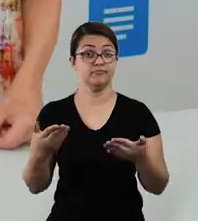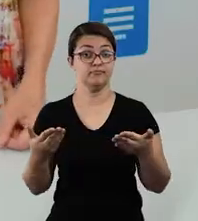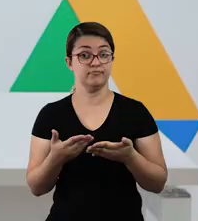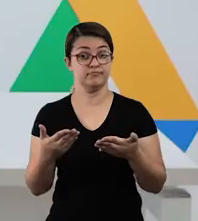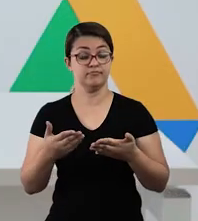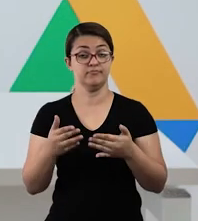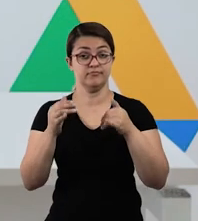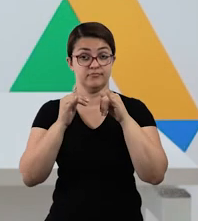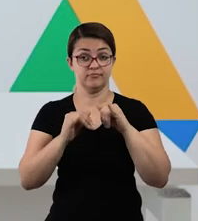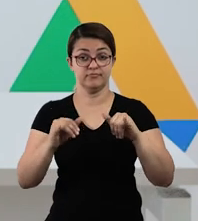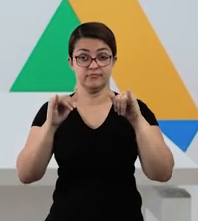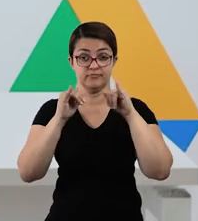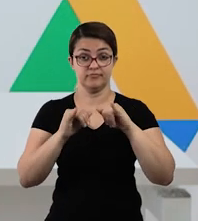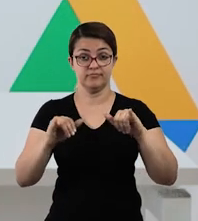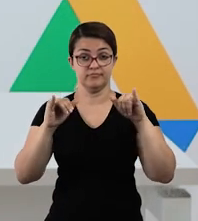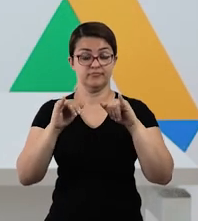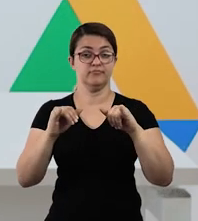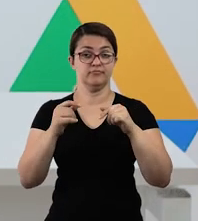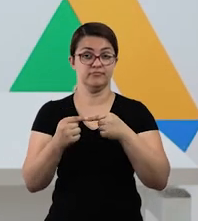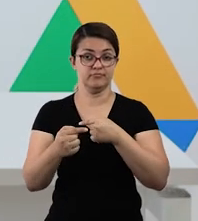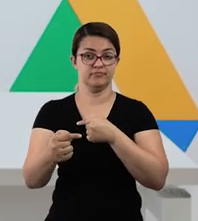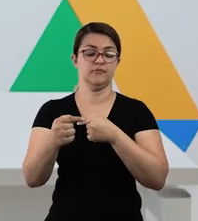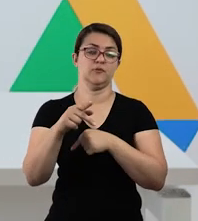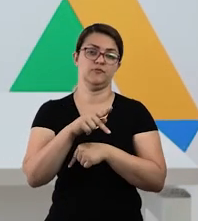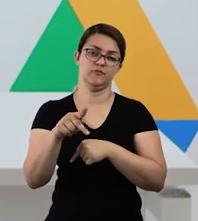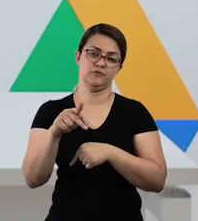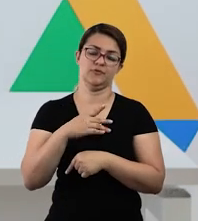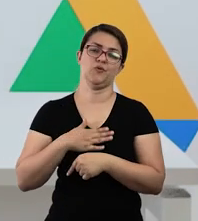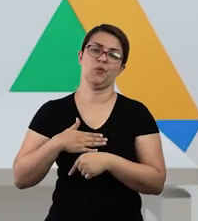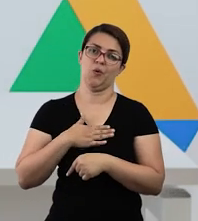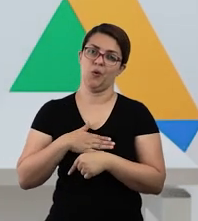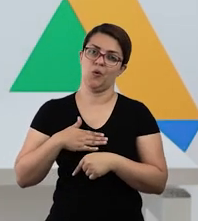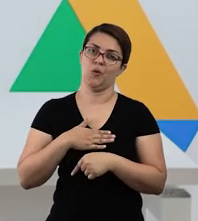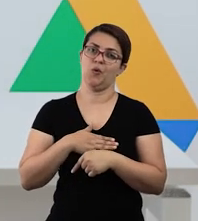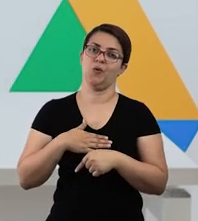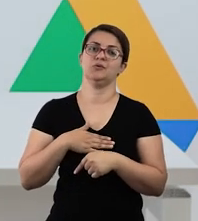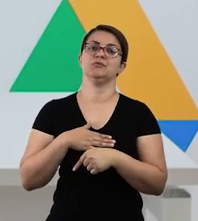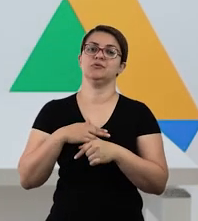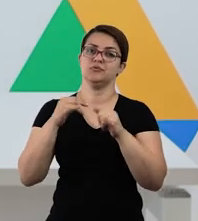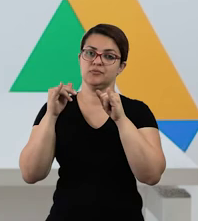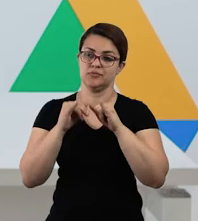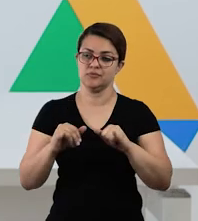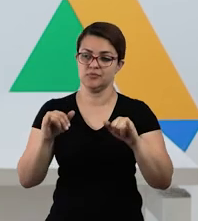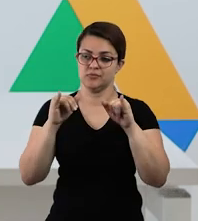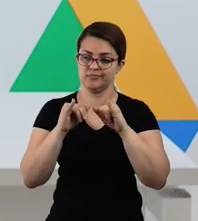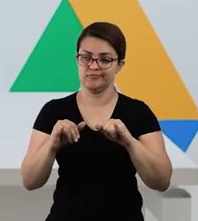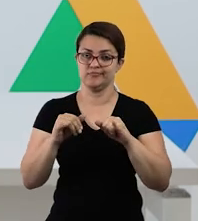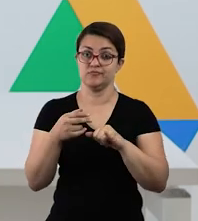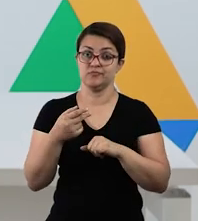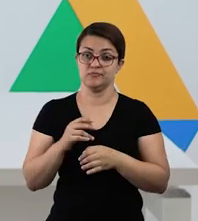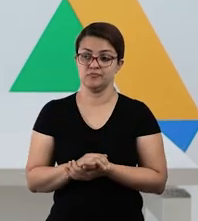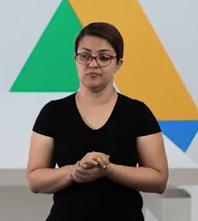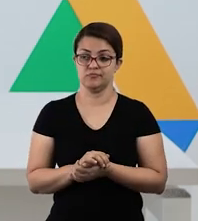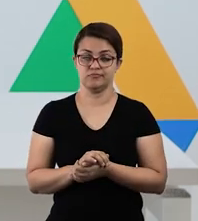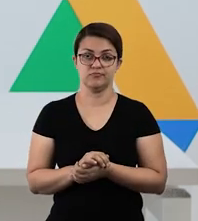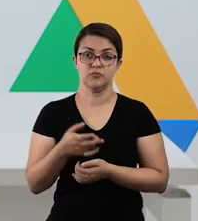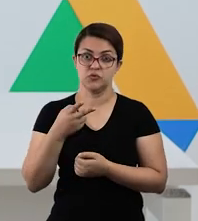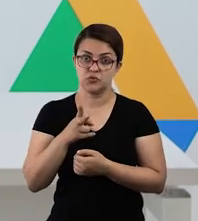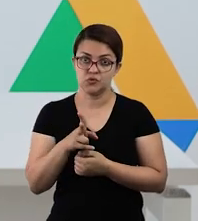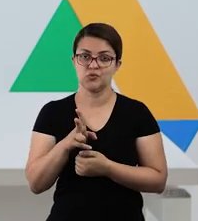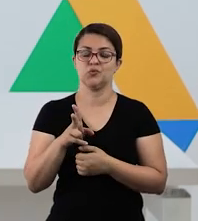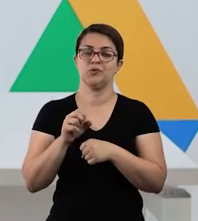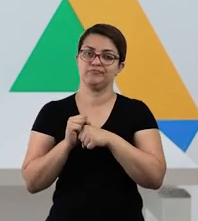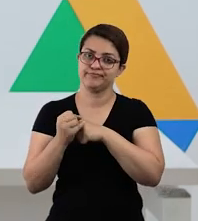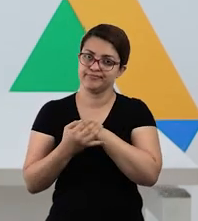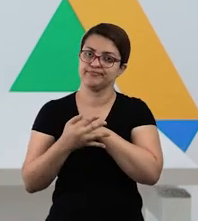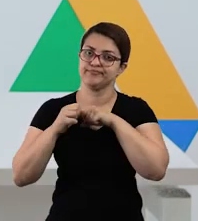E agora o recado de toda semana que a professora gosta de enfatizar isso. Estamos vivendo ainda com uma pandemia,